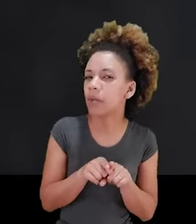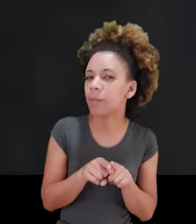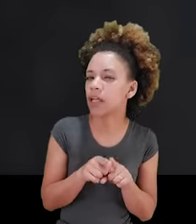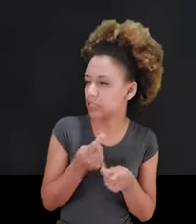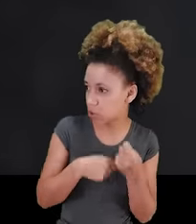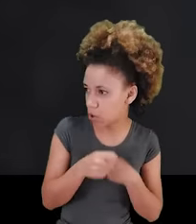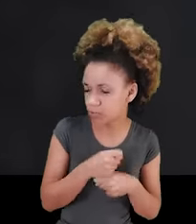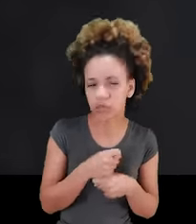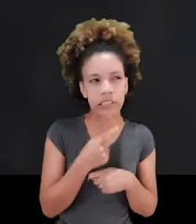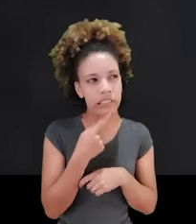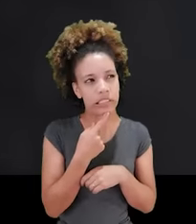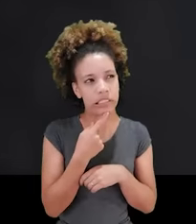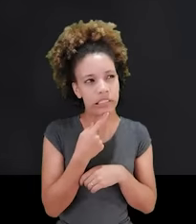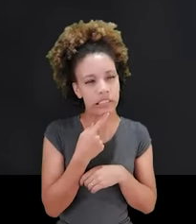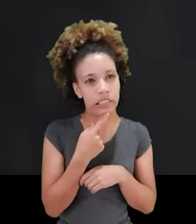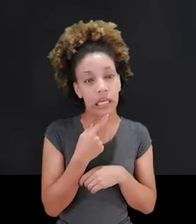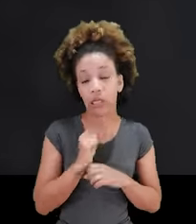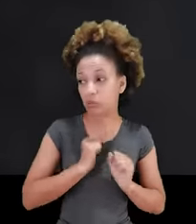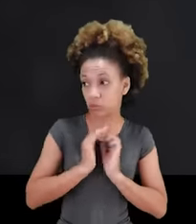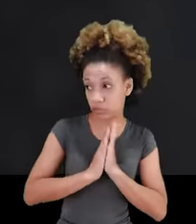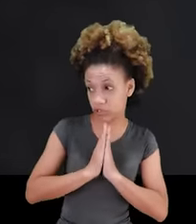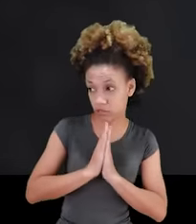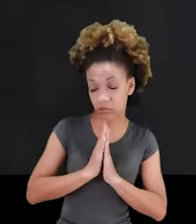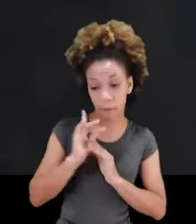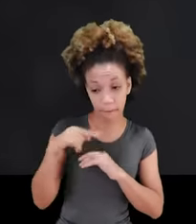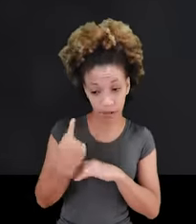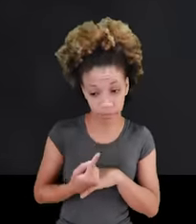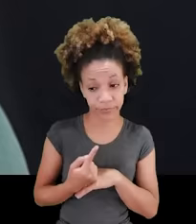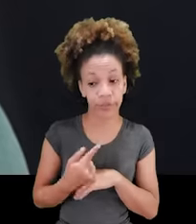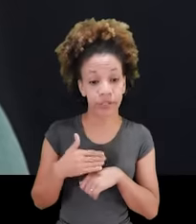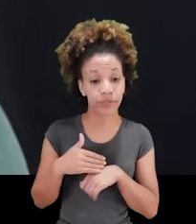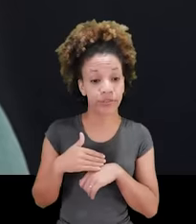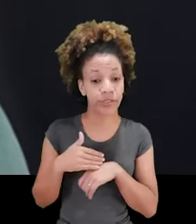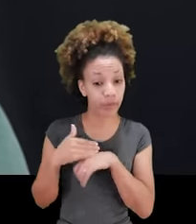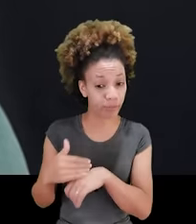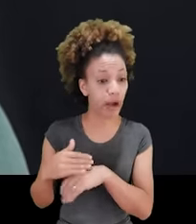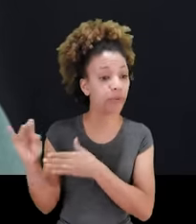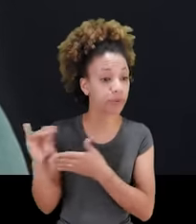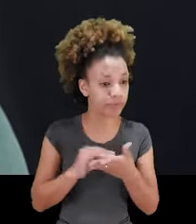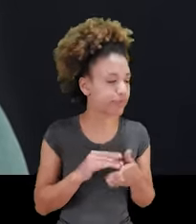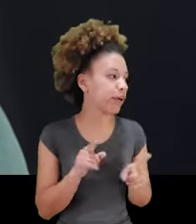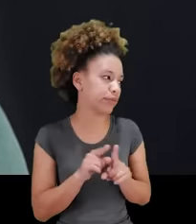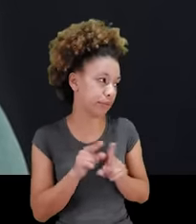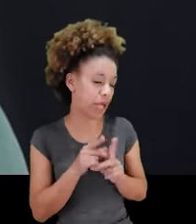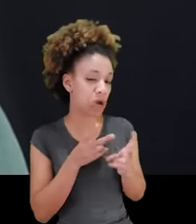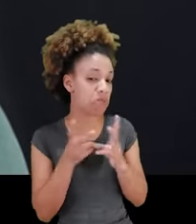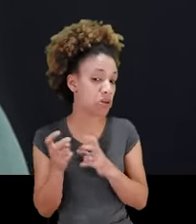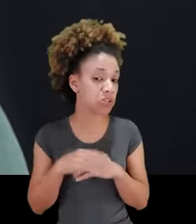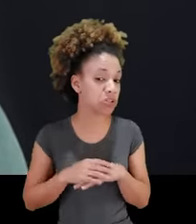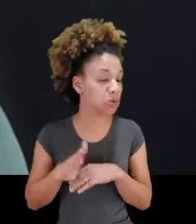económicos. Estou receoso que isto depois vá sobrar para os imigrantes. Eu estou receoso também. Eu vejo uns movimentos